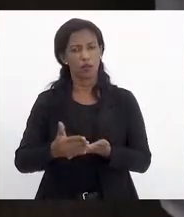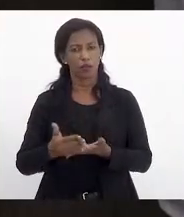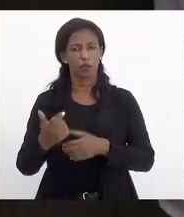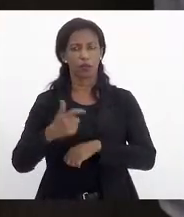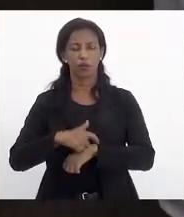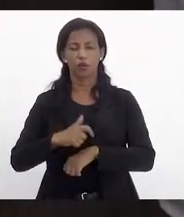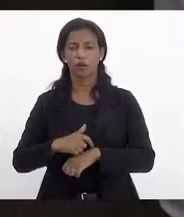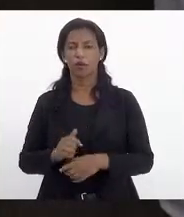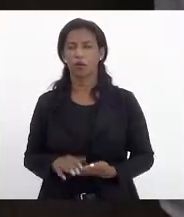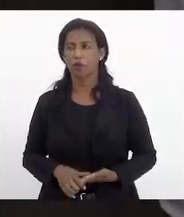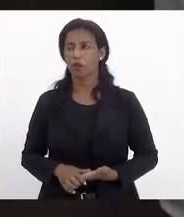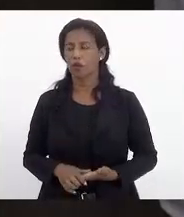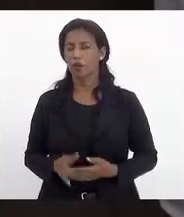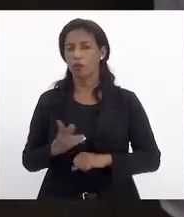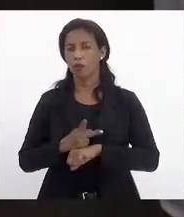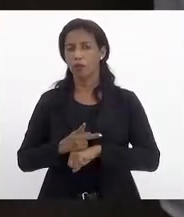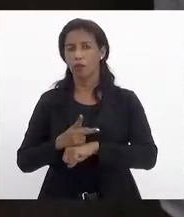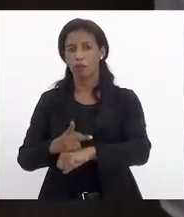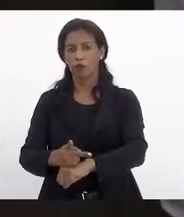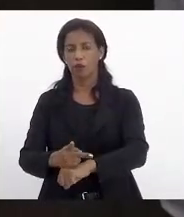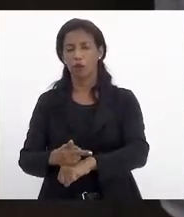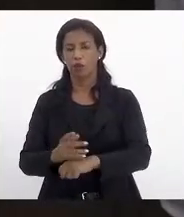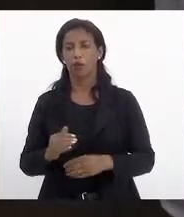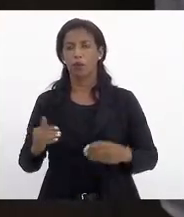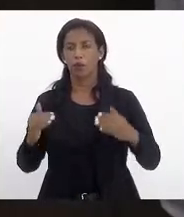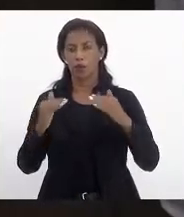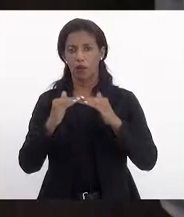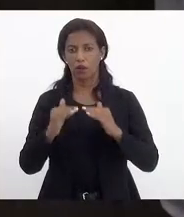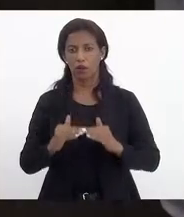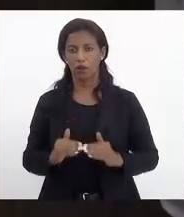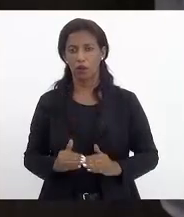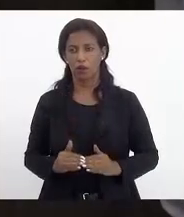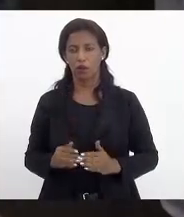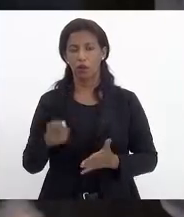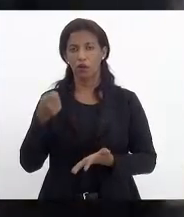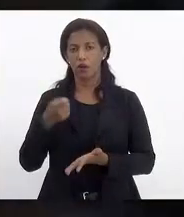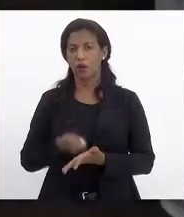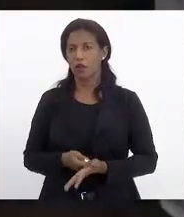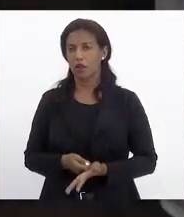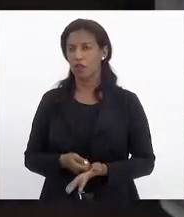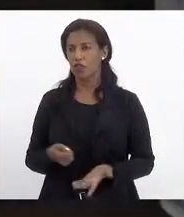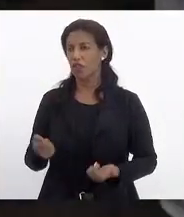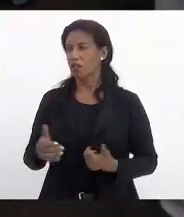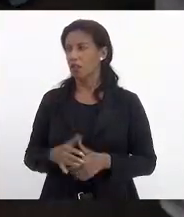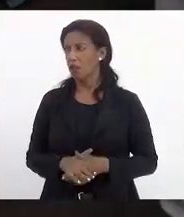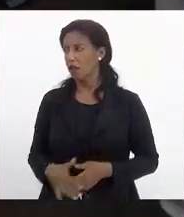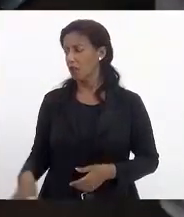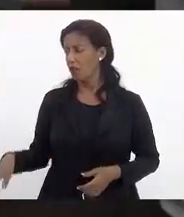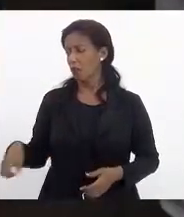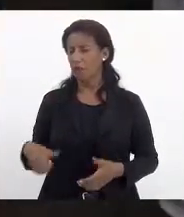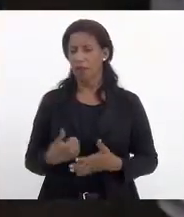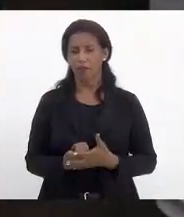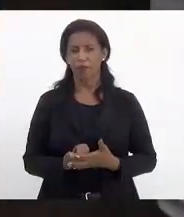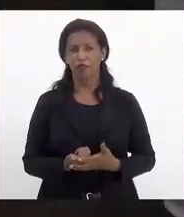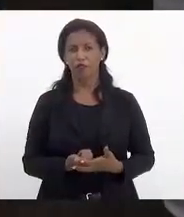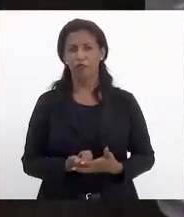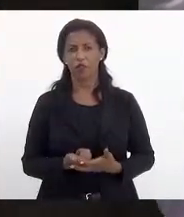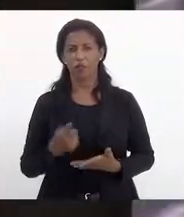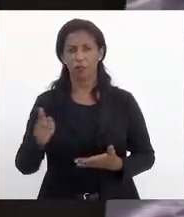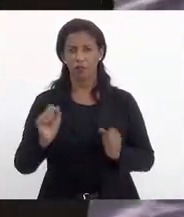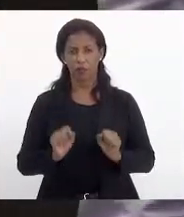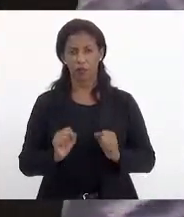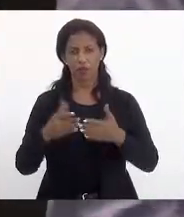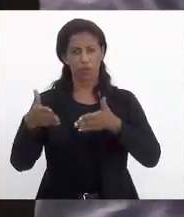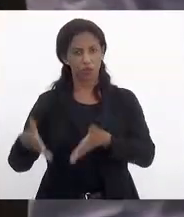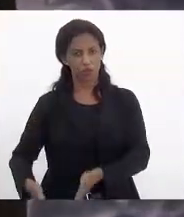instante buscou o acordo firme para que o governo se posicionasse e pudéssemos chegar